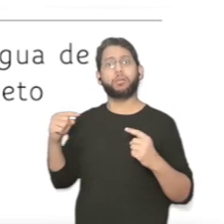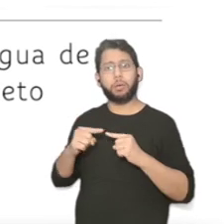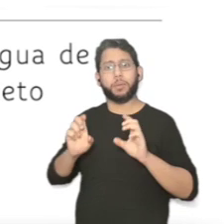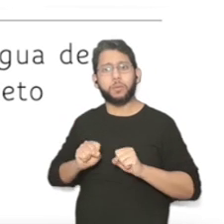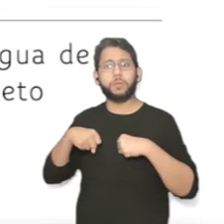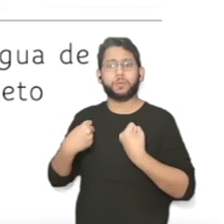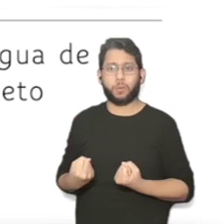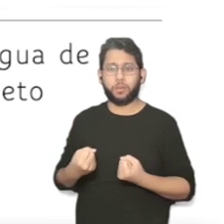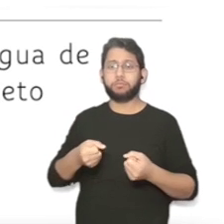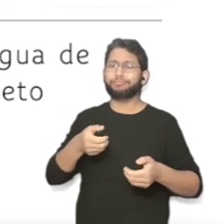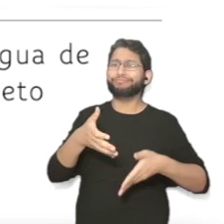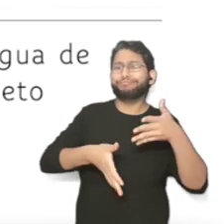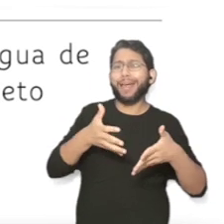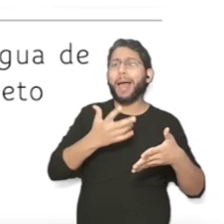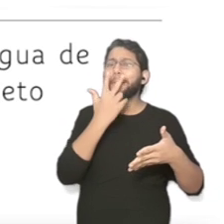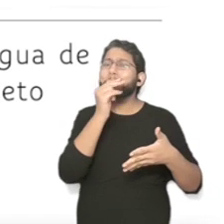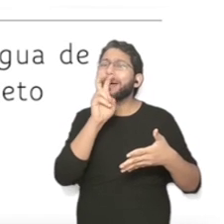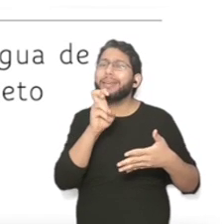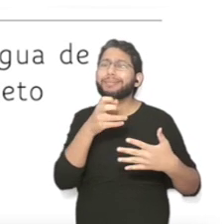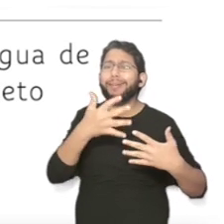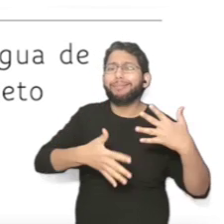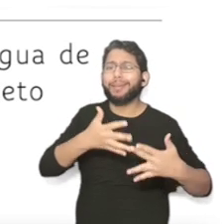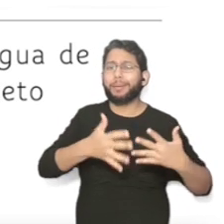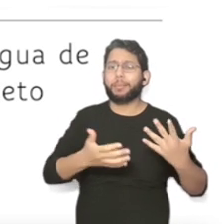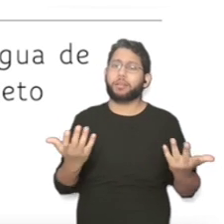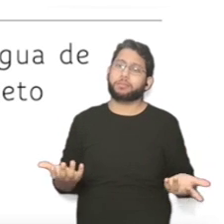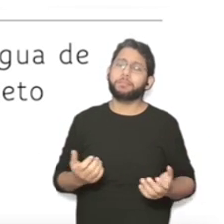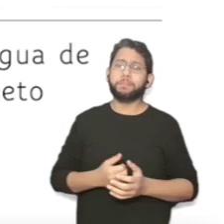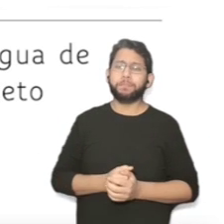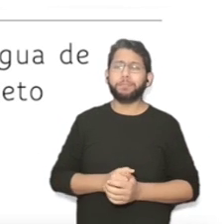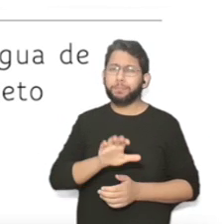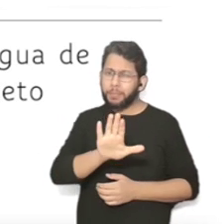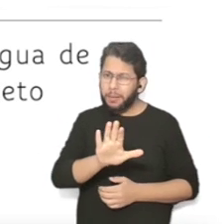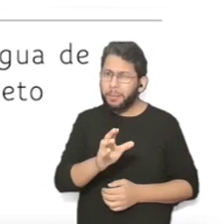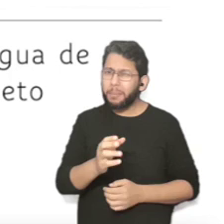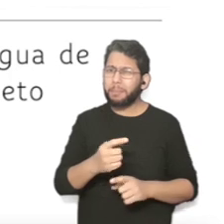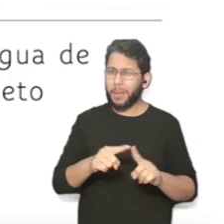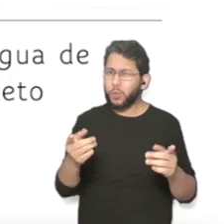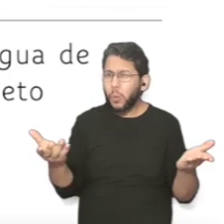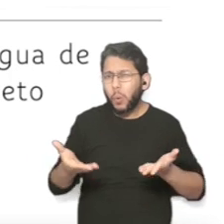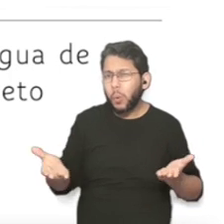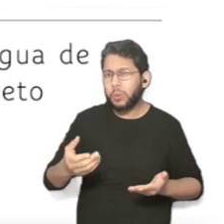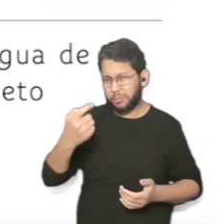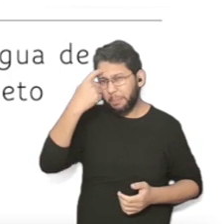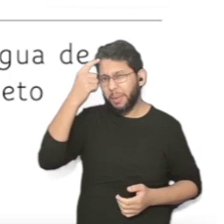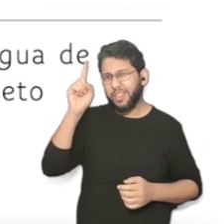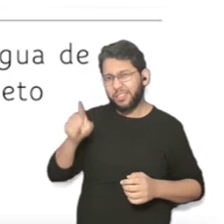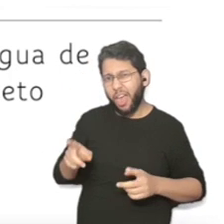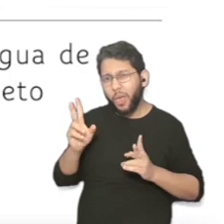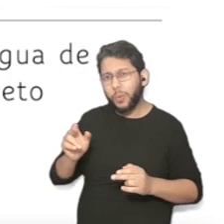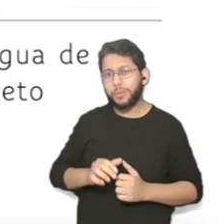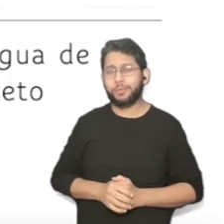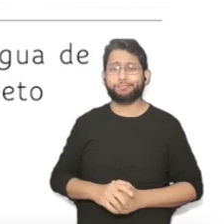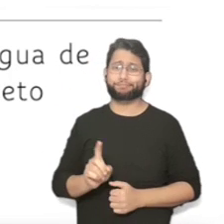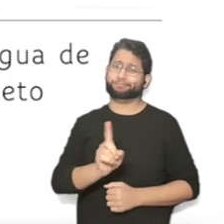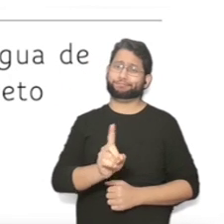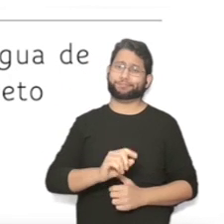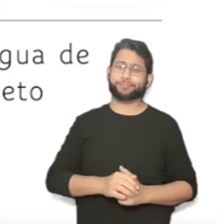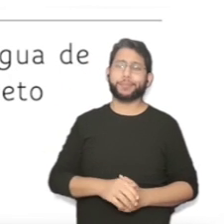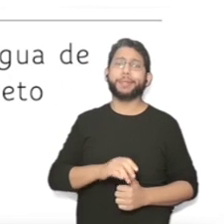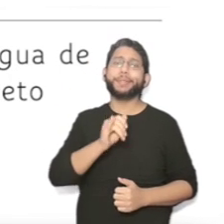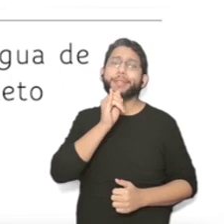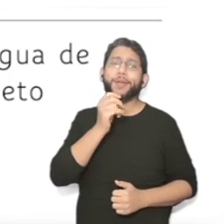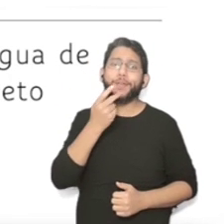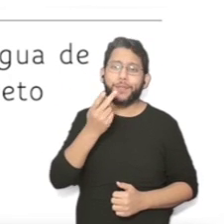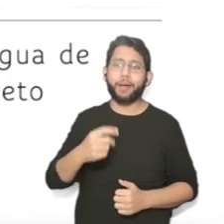Então, que o uso de sinais pode atrapalhar nesse sentido. O que é um grande equívoco, visto que quando se fala de língua inglesa, de